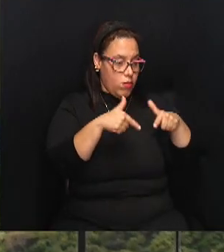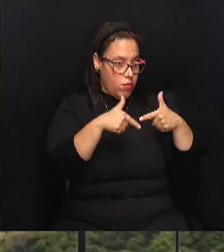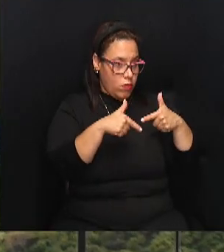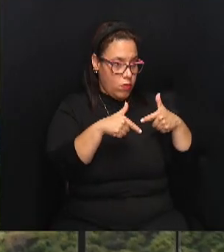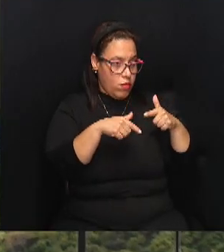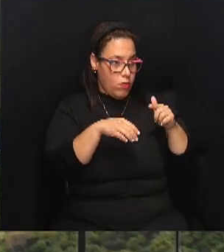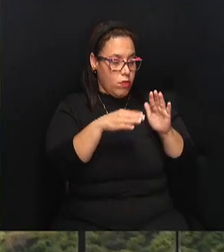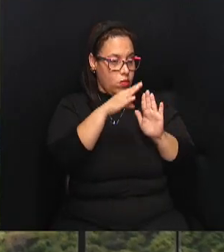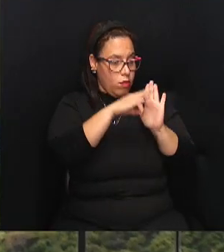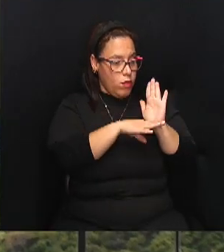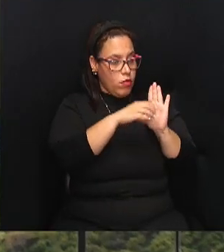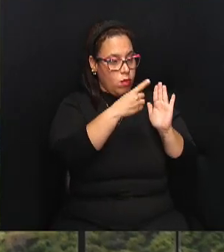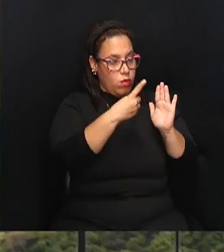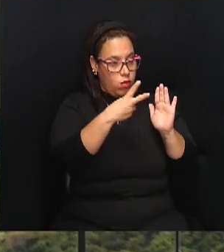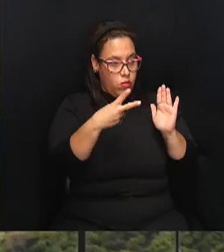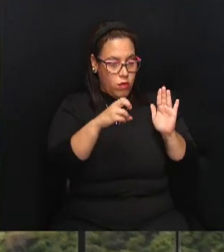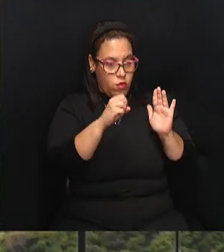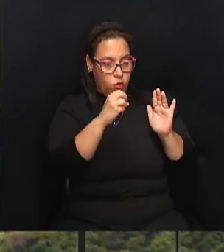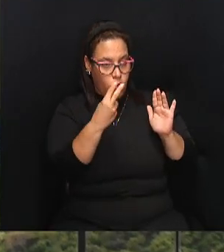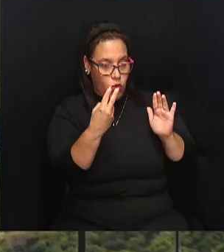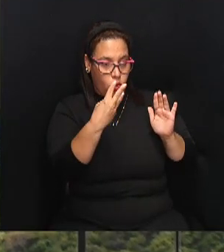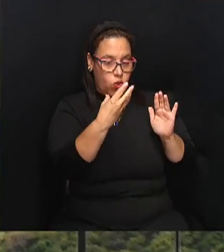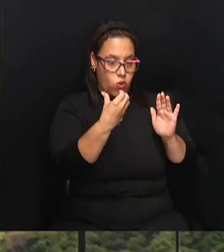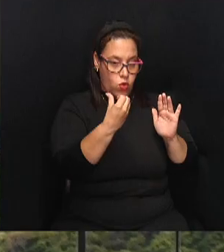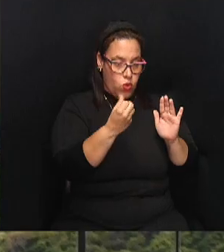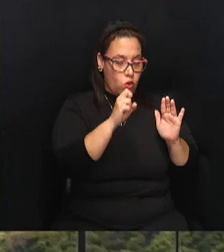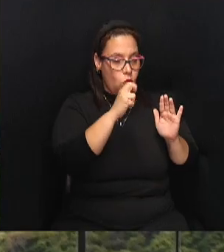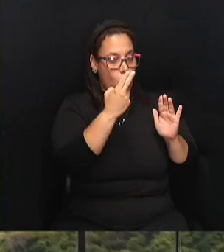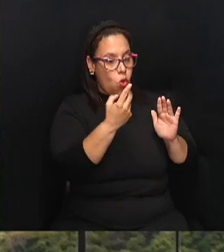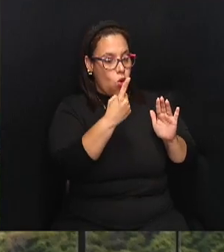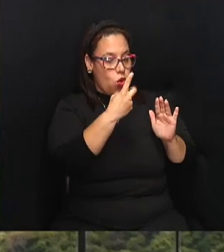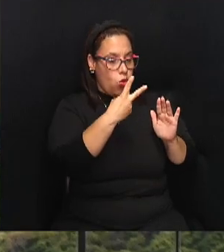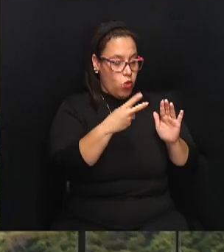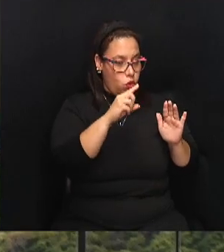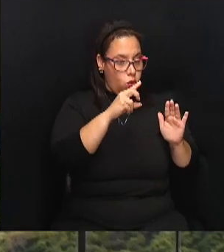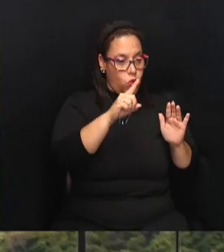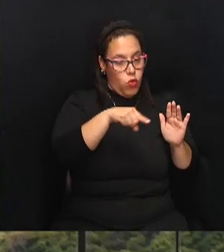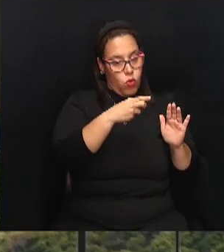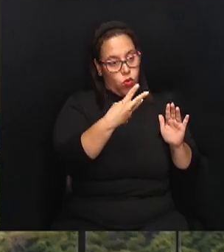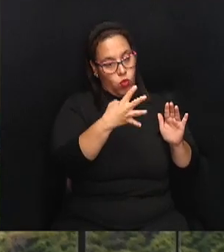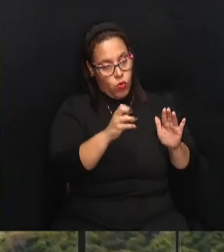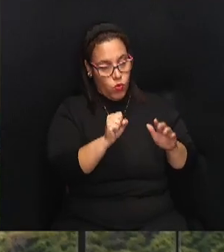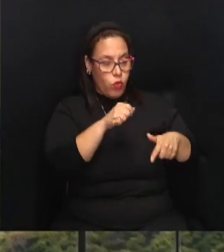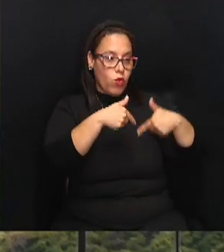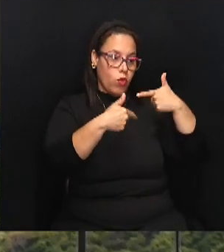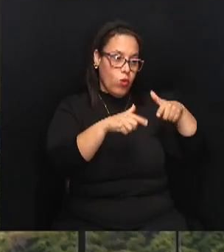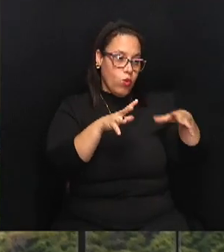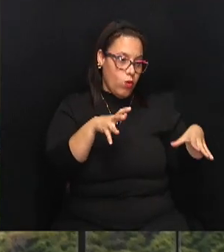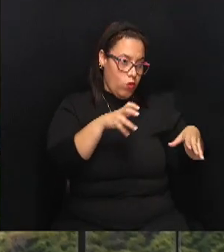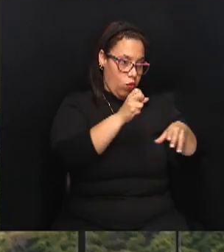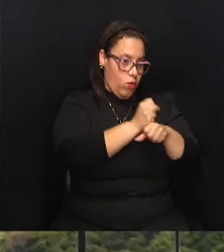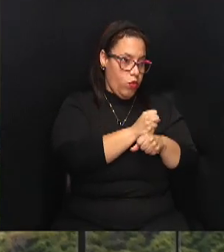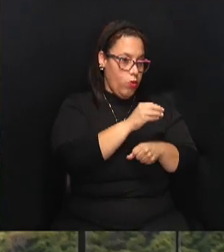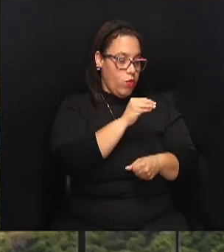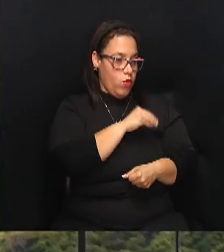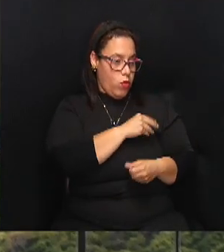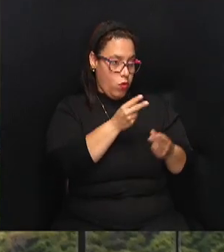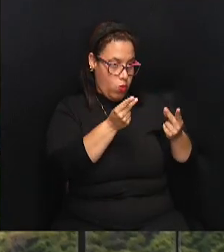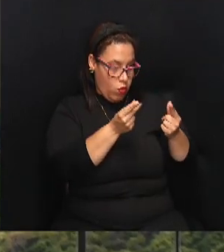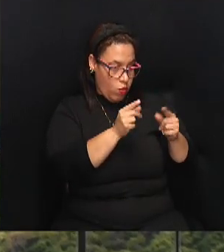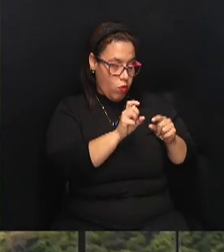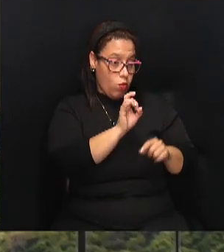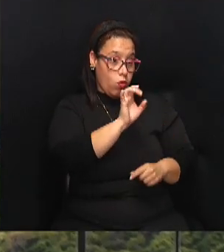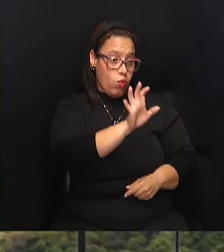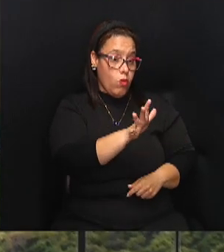escala 12/36 ou 12/48 e que realizam outros trabalhos que complementam a renda. Só que é